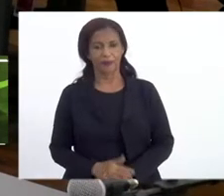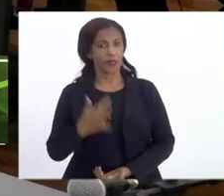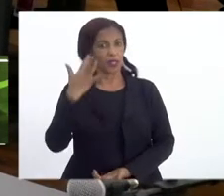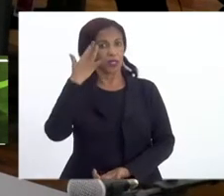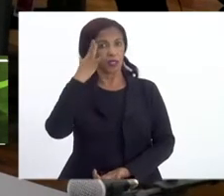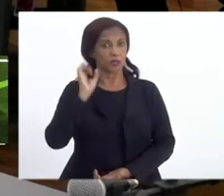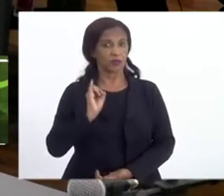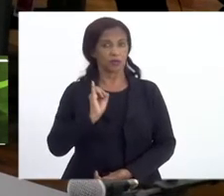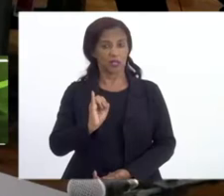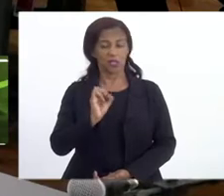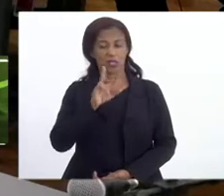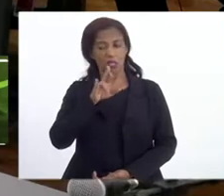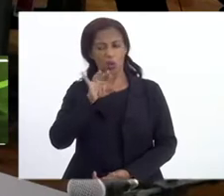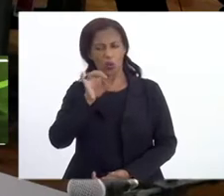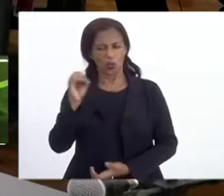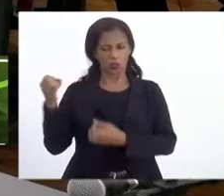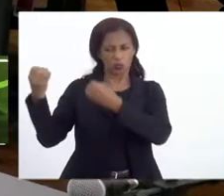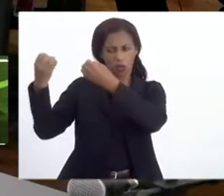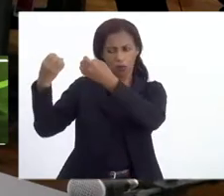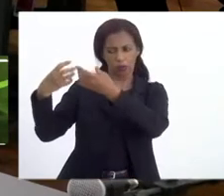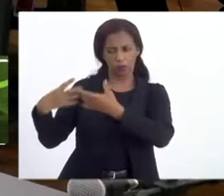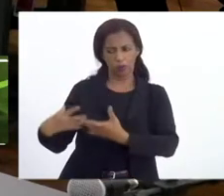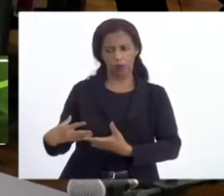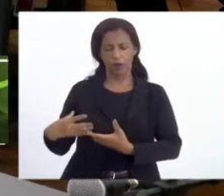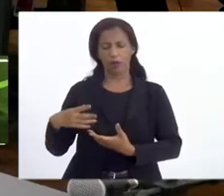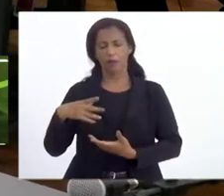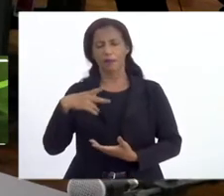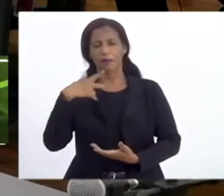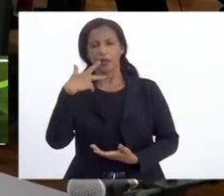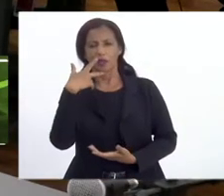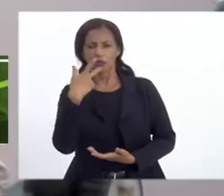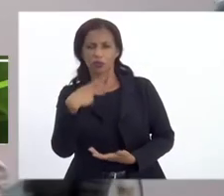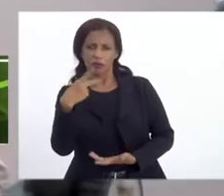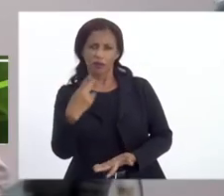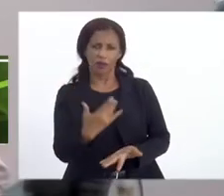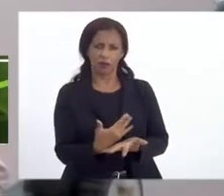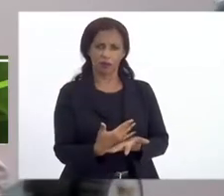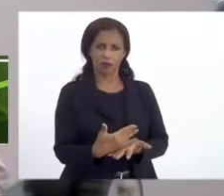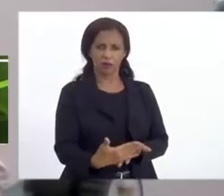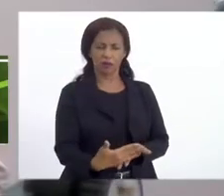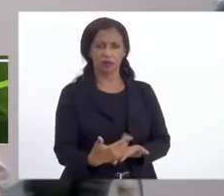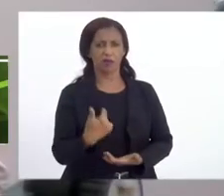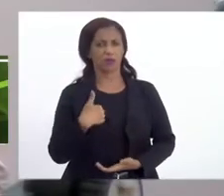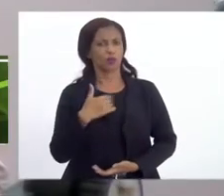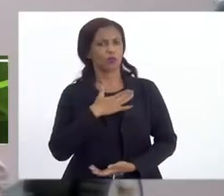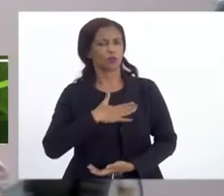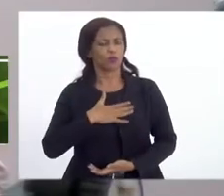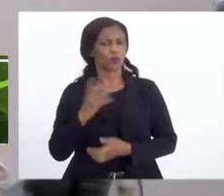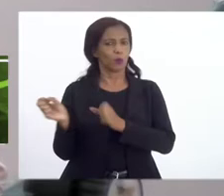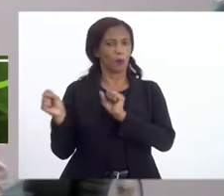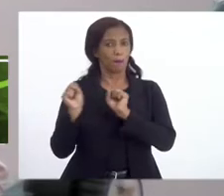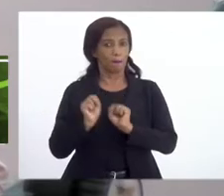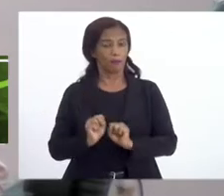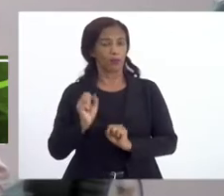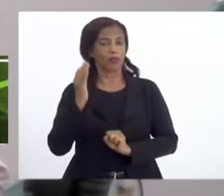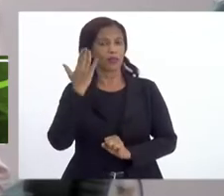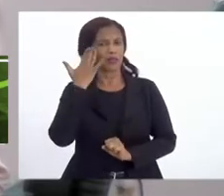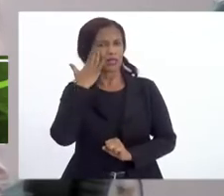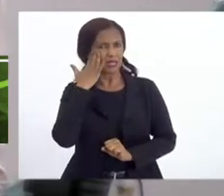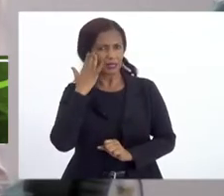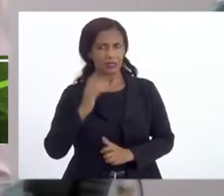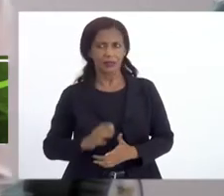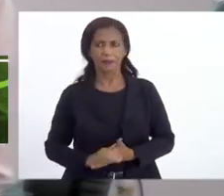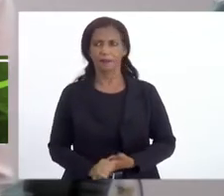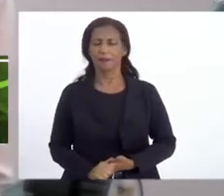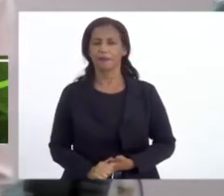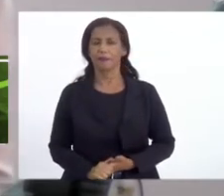Rodrigo já especificou nas suas palavras iniciais, mas eu gostaria de poder entender, Rodrigo,